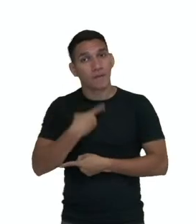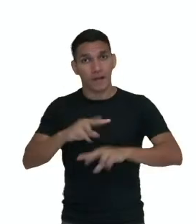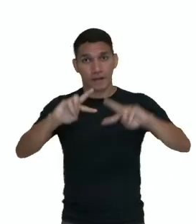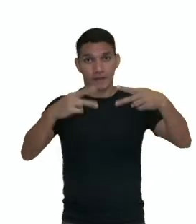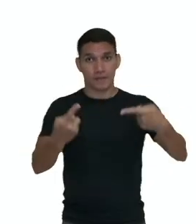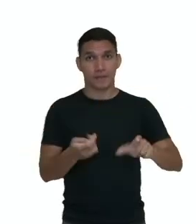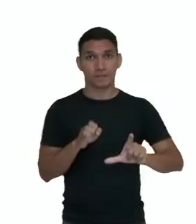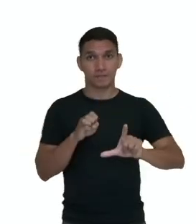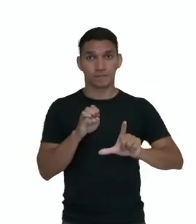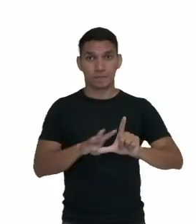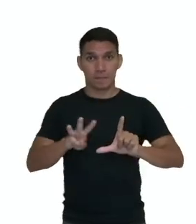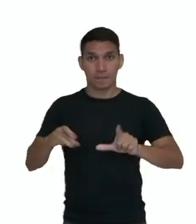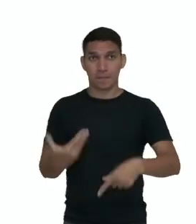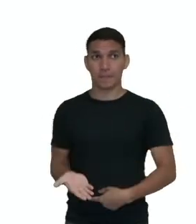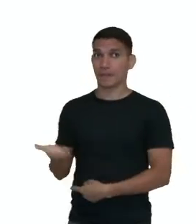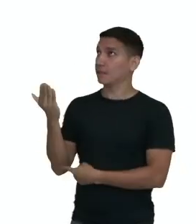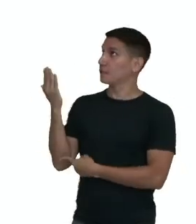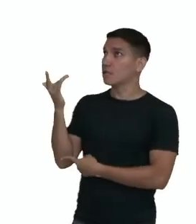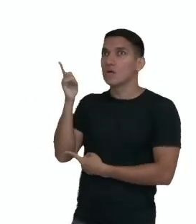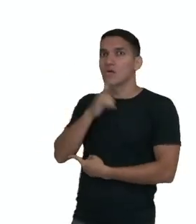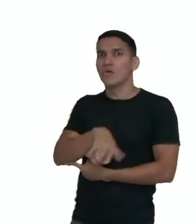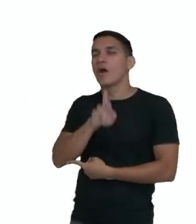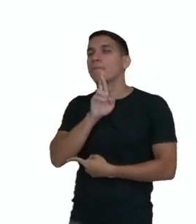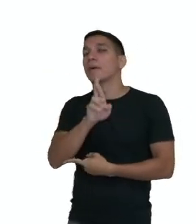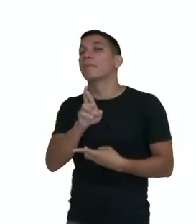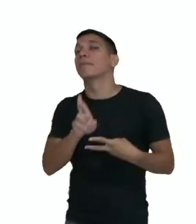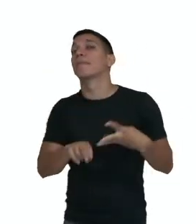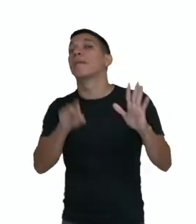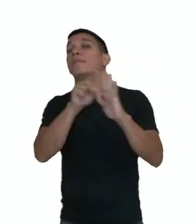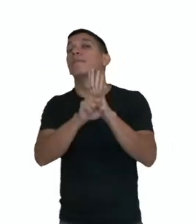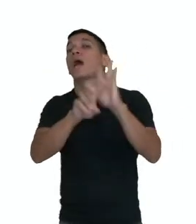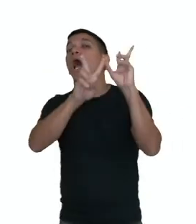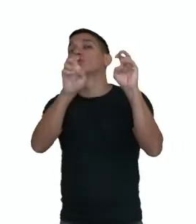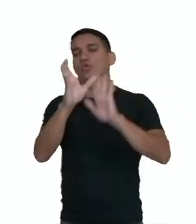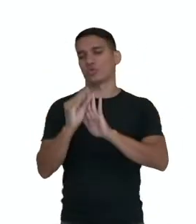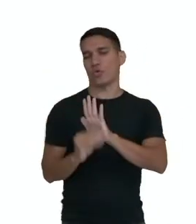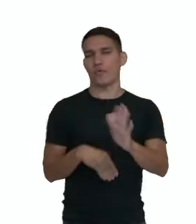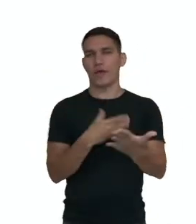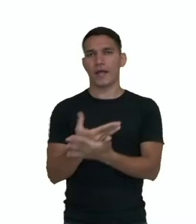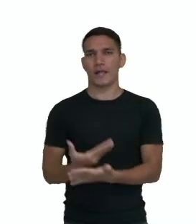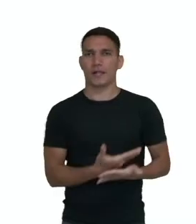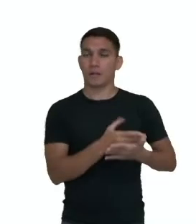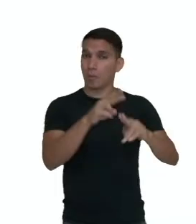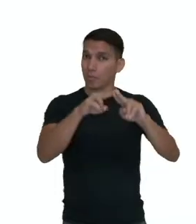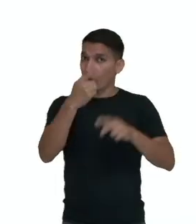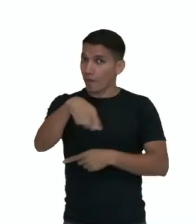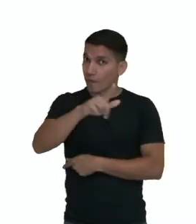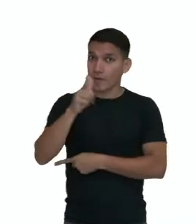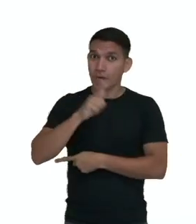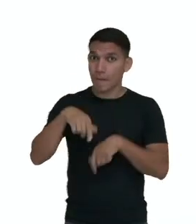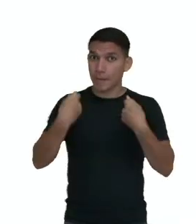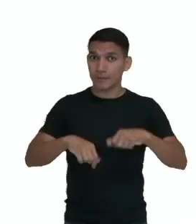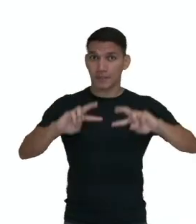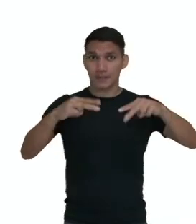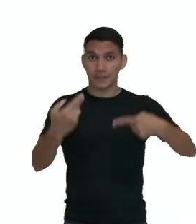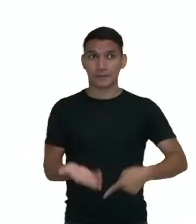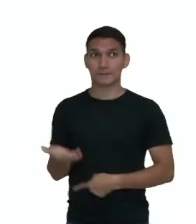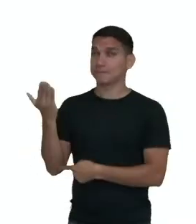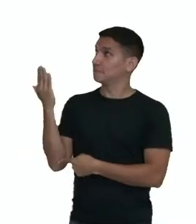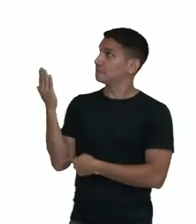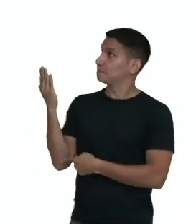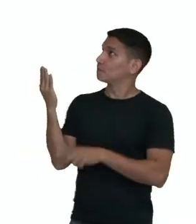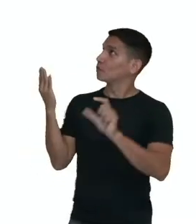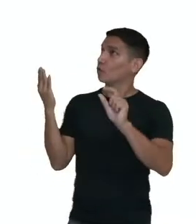o Quizmaker para responder perguntas sobre o conteúdo da aula. Para isso você deve acessar este